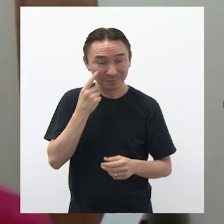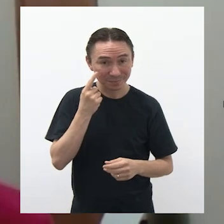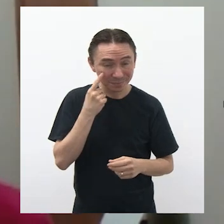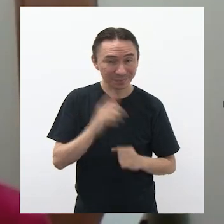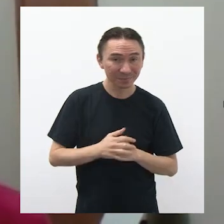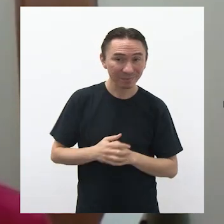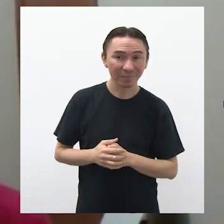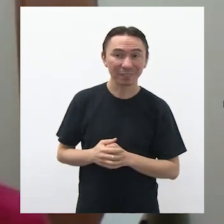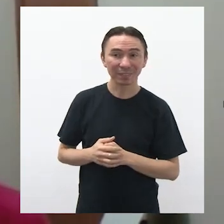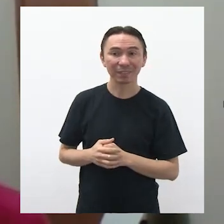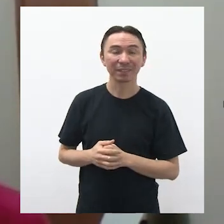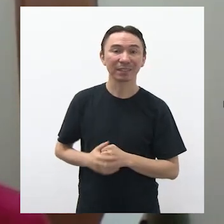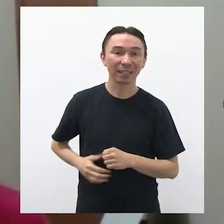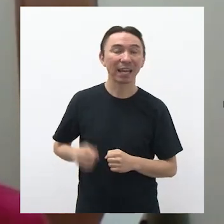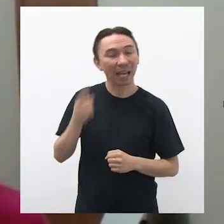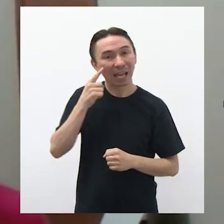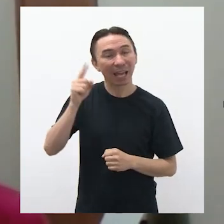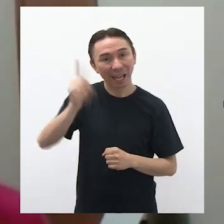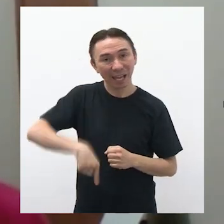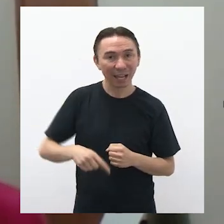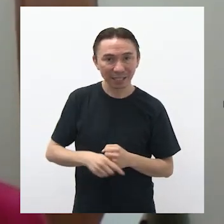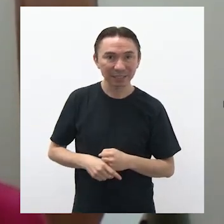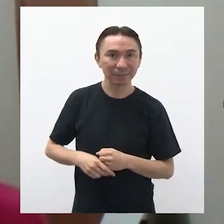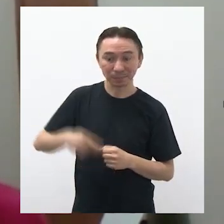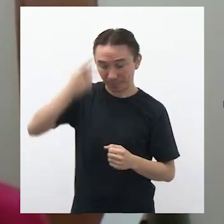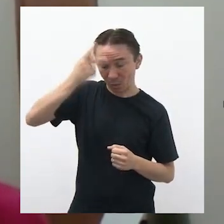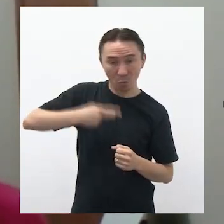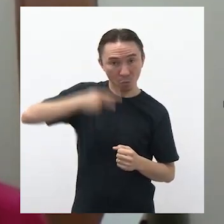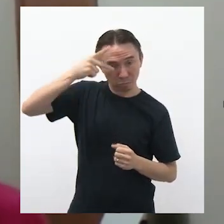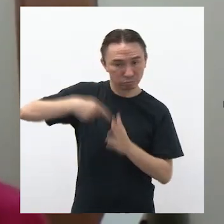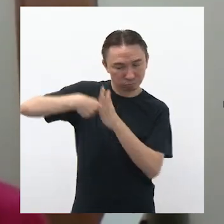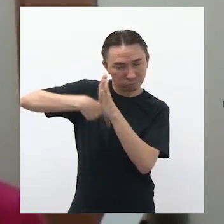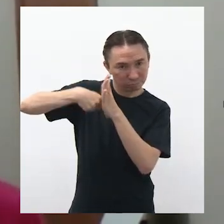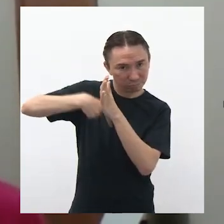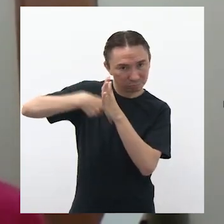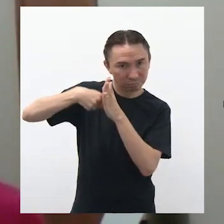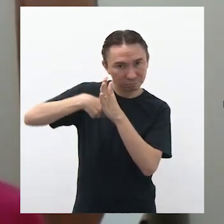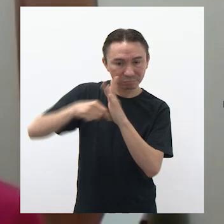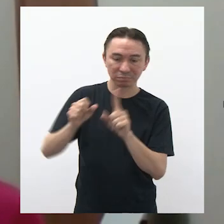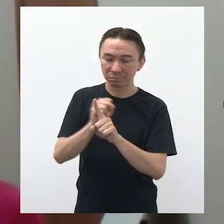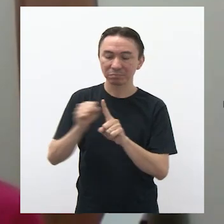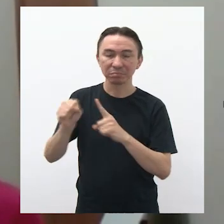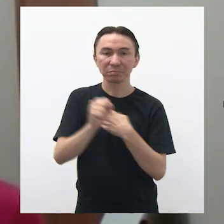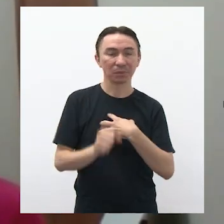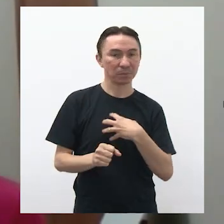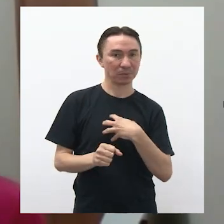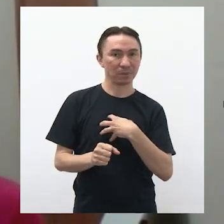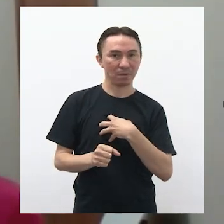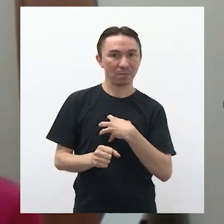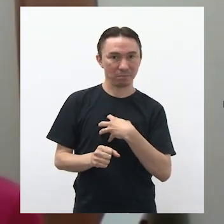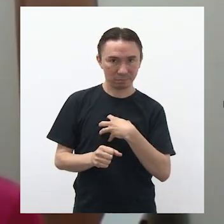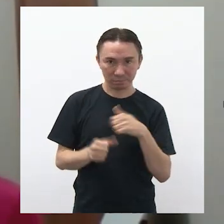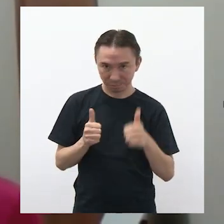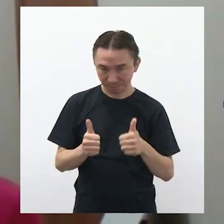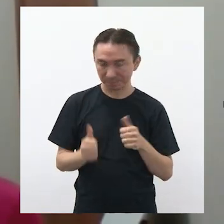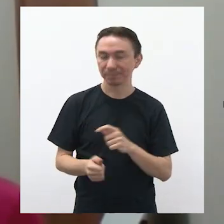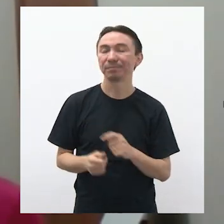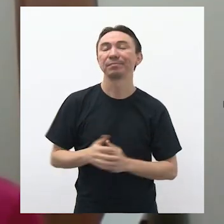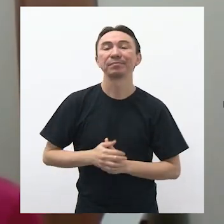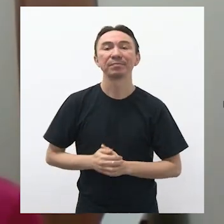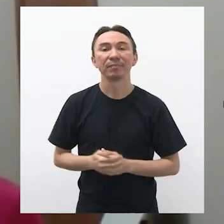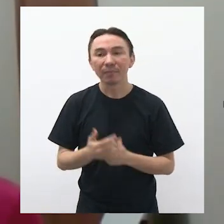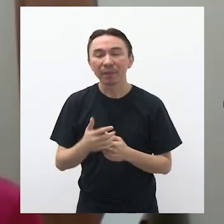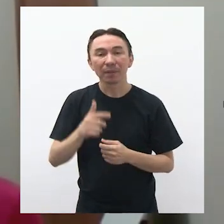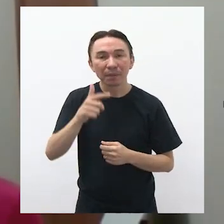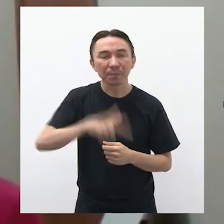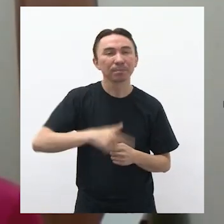ajudou. É autoavaliação socioemocionais. Então, tem lá aluno, autoavaliação socioemocionais. Então, vamos lá. Deixa eu ver aqui, deixa eu